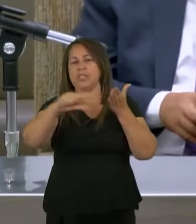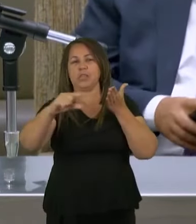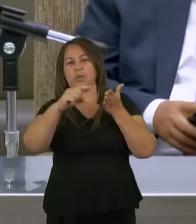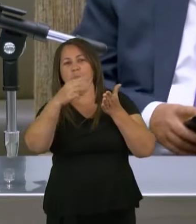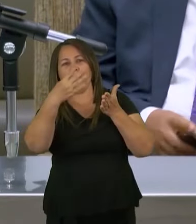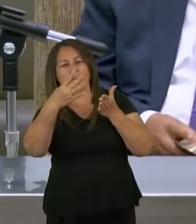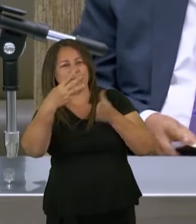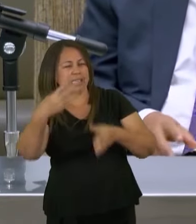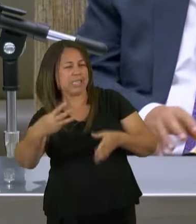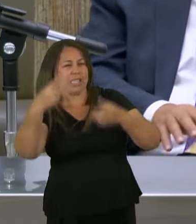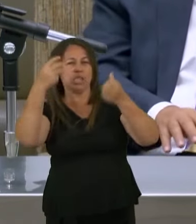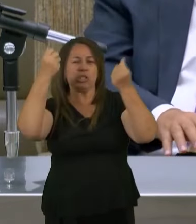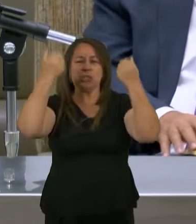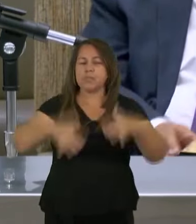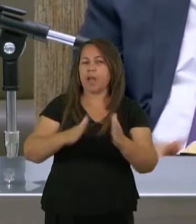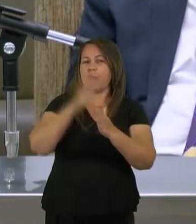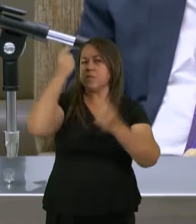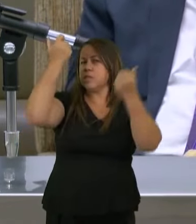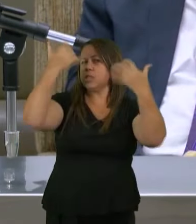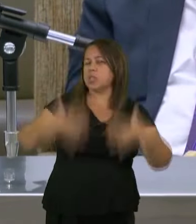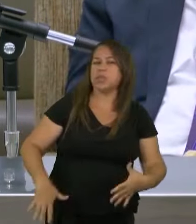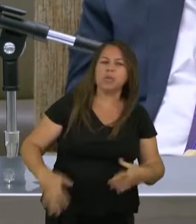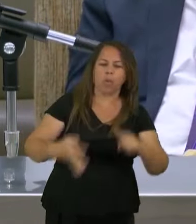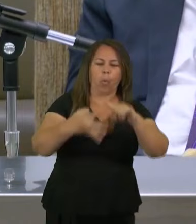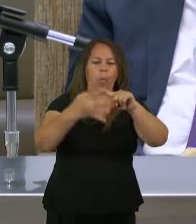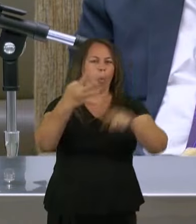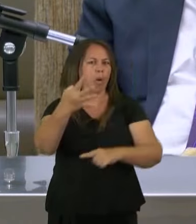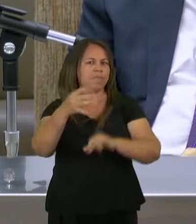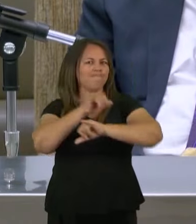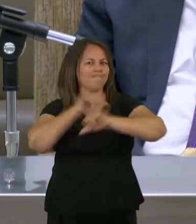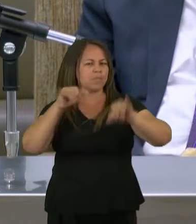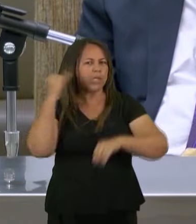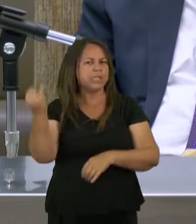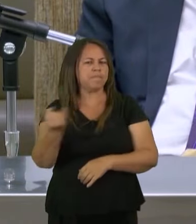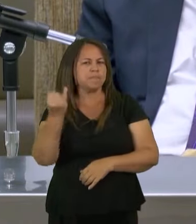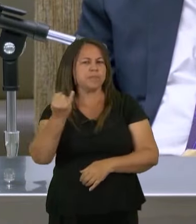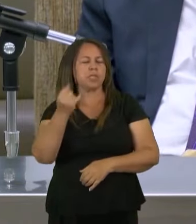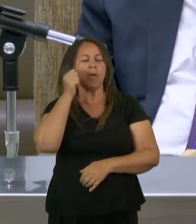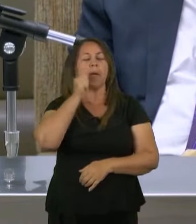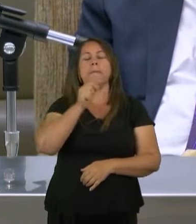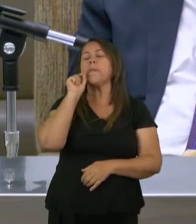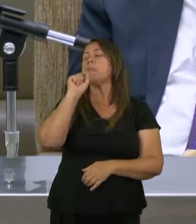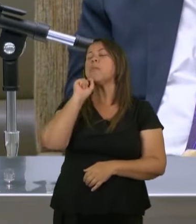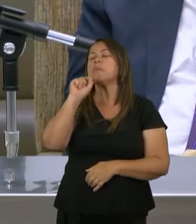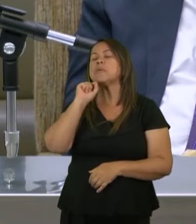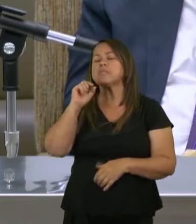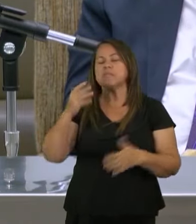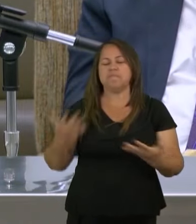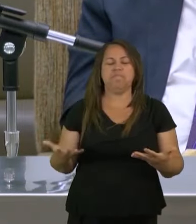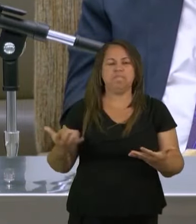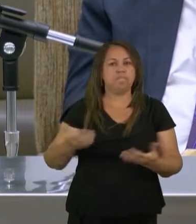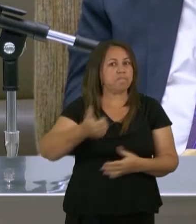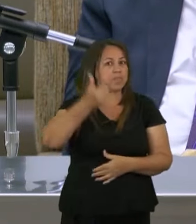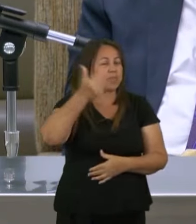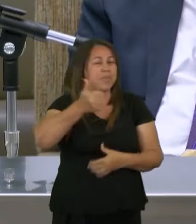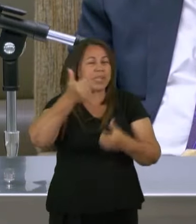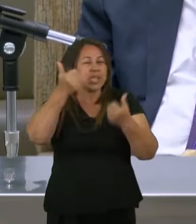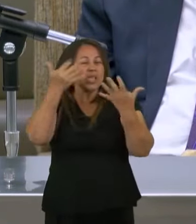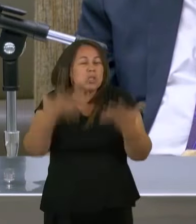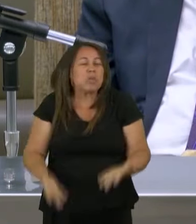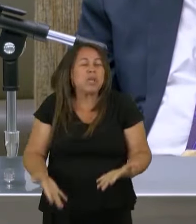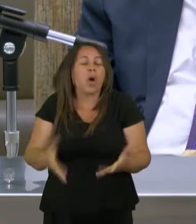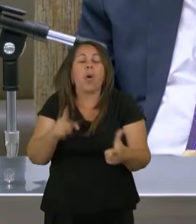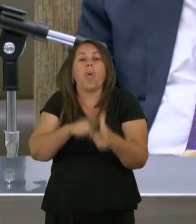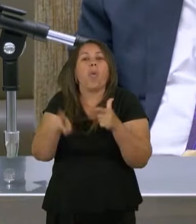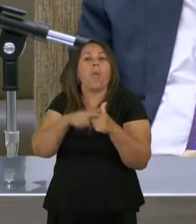a Bíblia nos dá quatro informações sobre esta mulher. Primeiro, diz qual é o seu